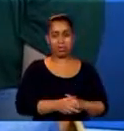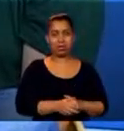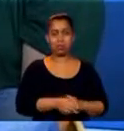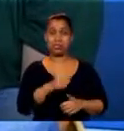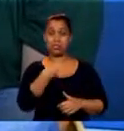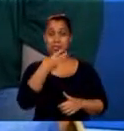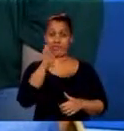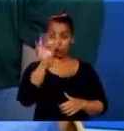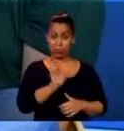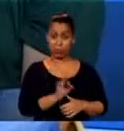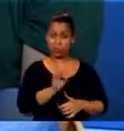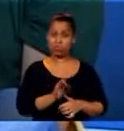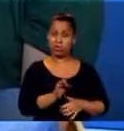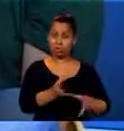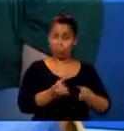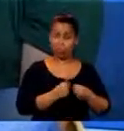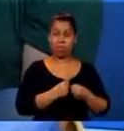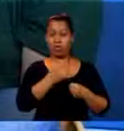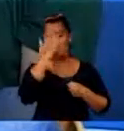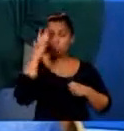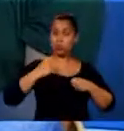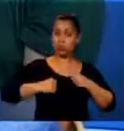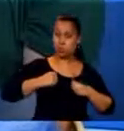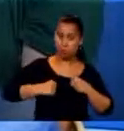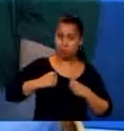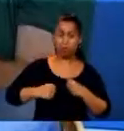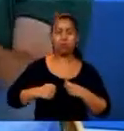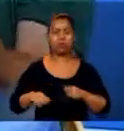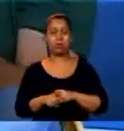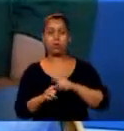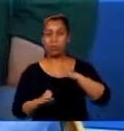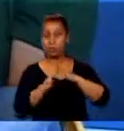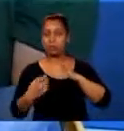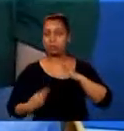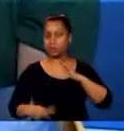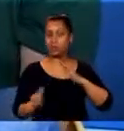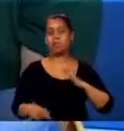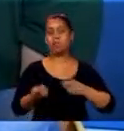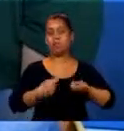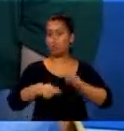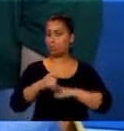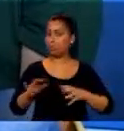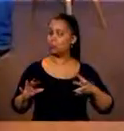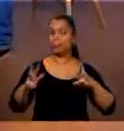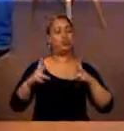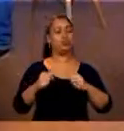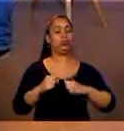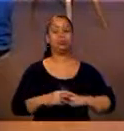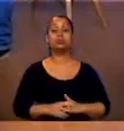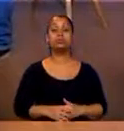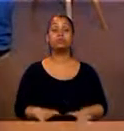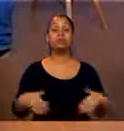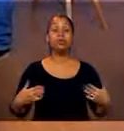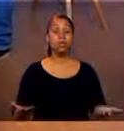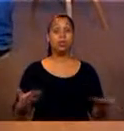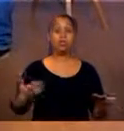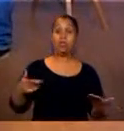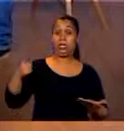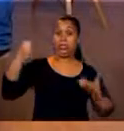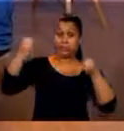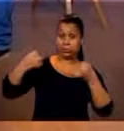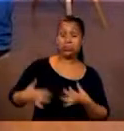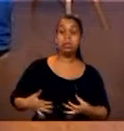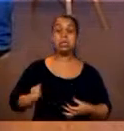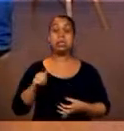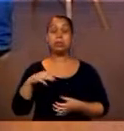captado esses 30% de água que as pessoas tomam banho e as indústrias aqui também, o comércio, né? Todas importam, né? Então, como o Paulo está